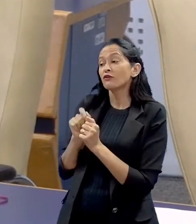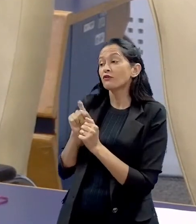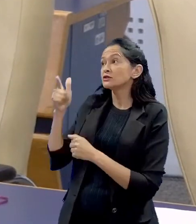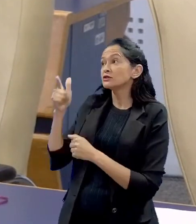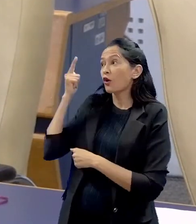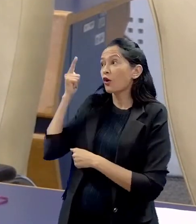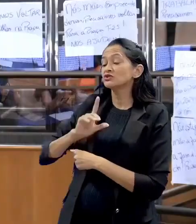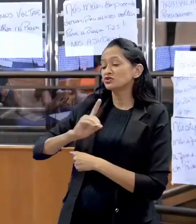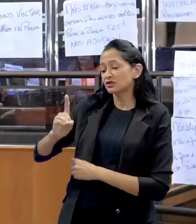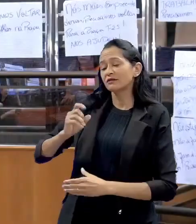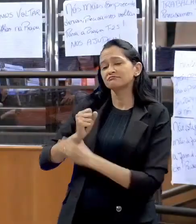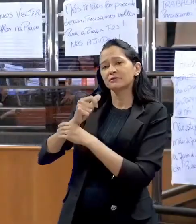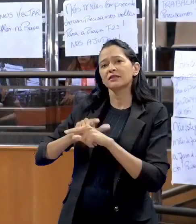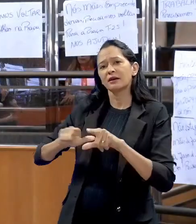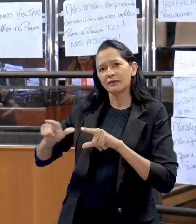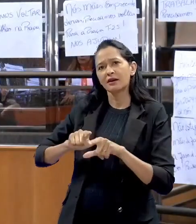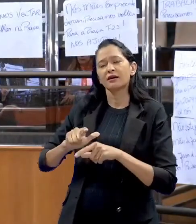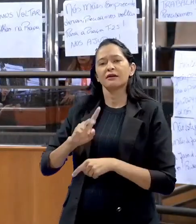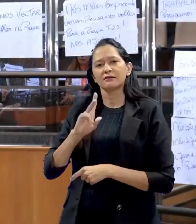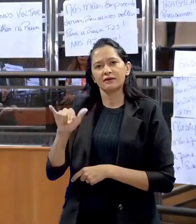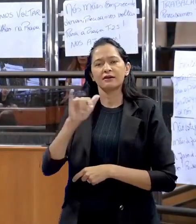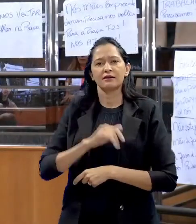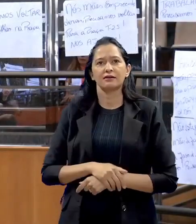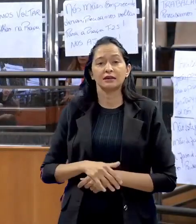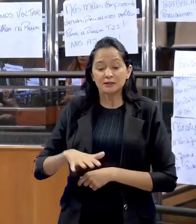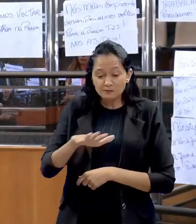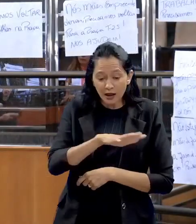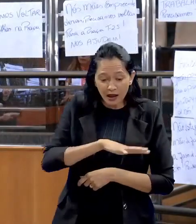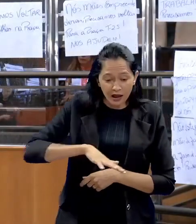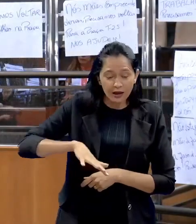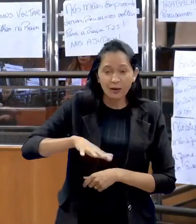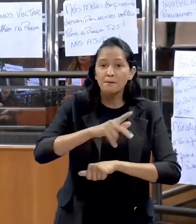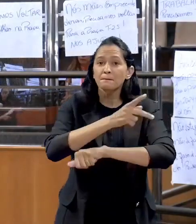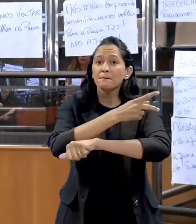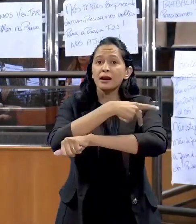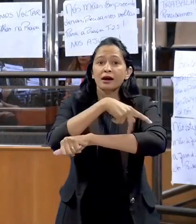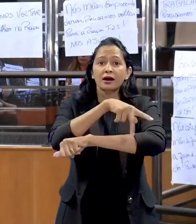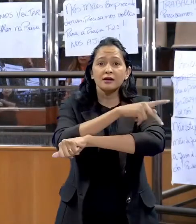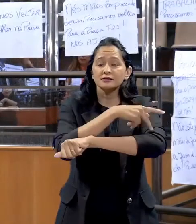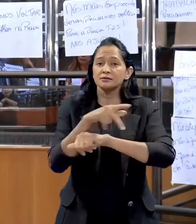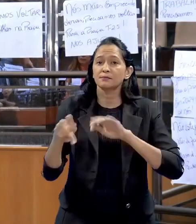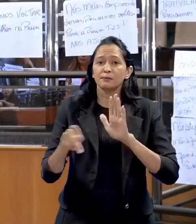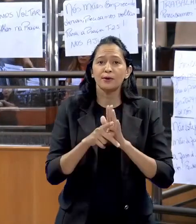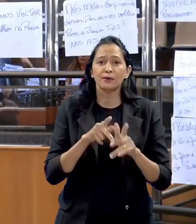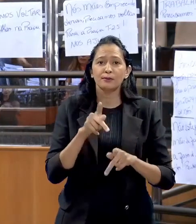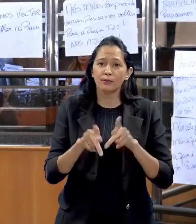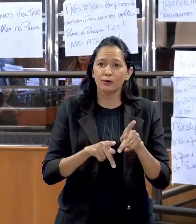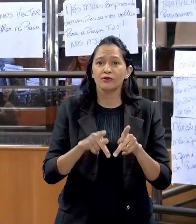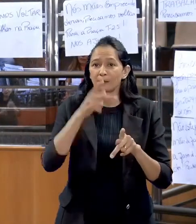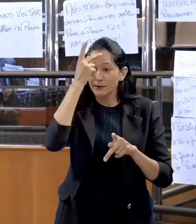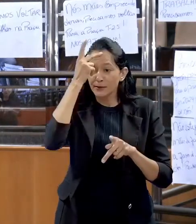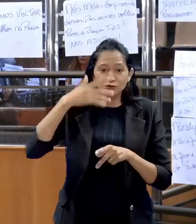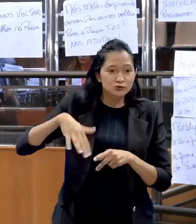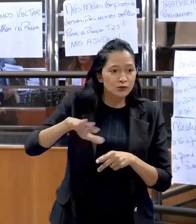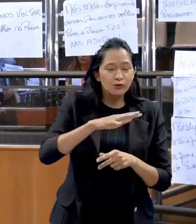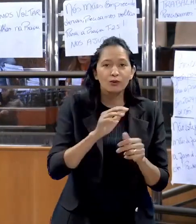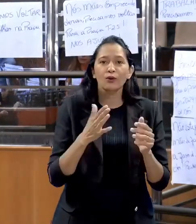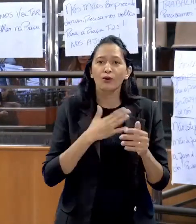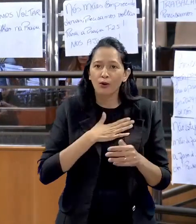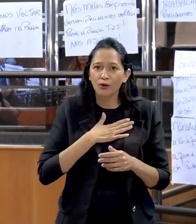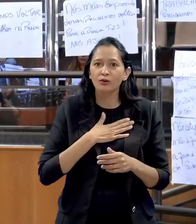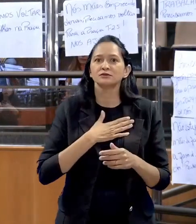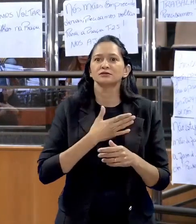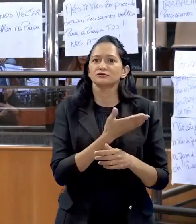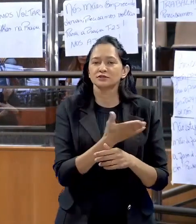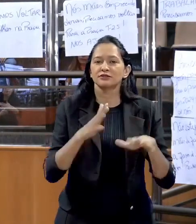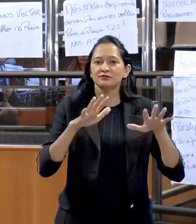de trabalhar, meu Deus. Uma praça que é pública e todos os populares ali gostam do trabalho. Então, Deus abençoe e até a próxima semana para